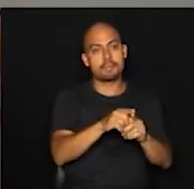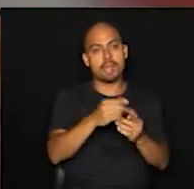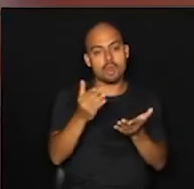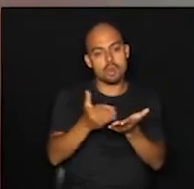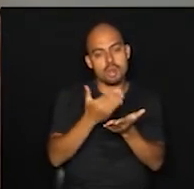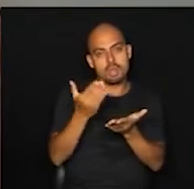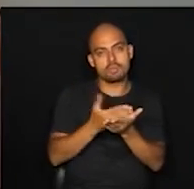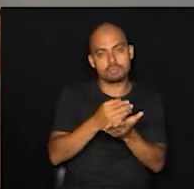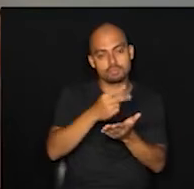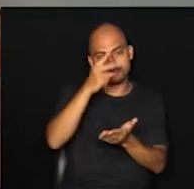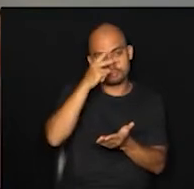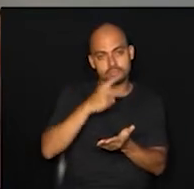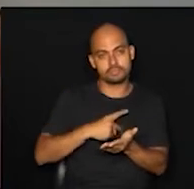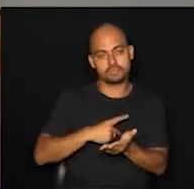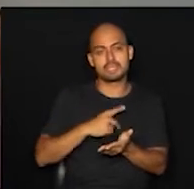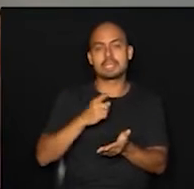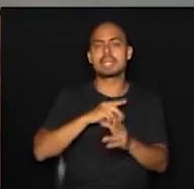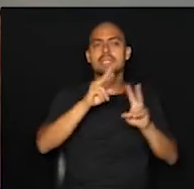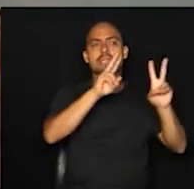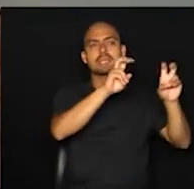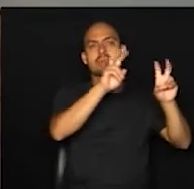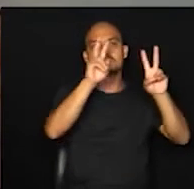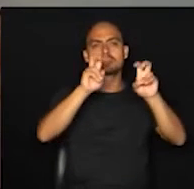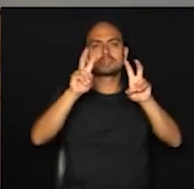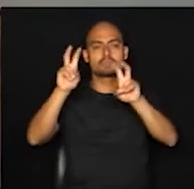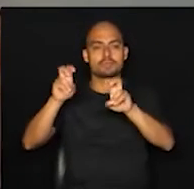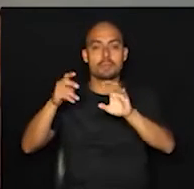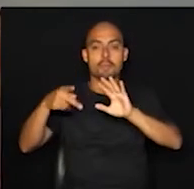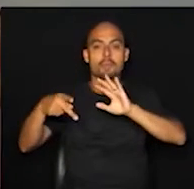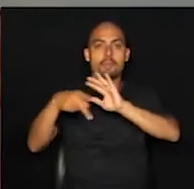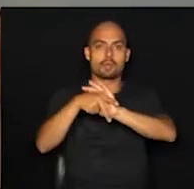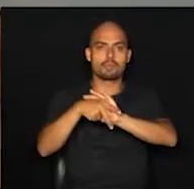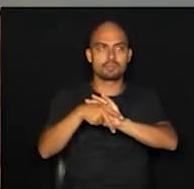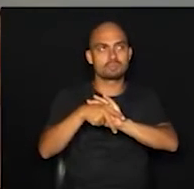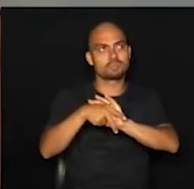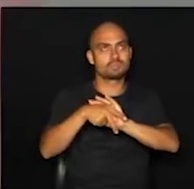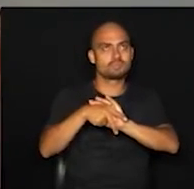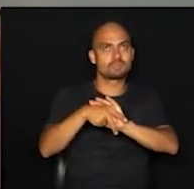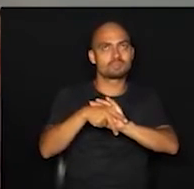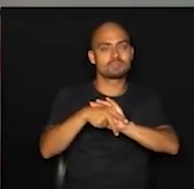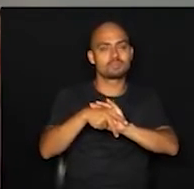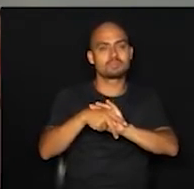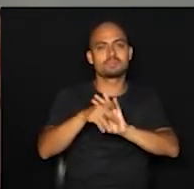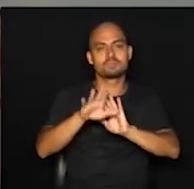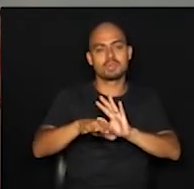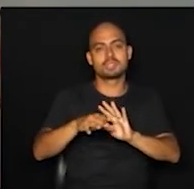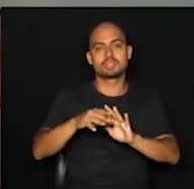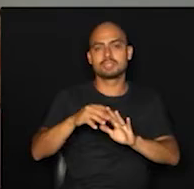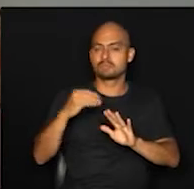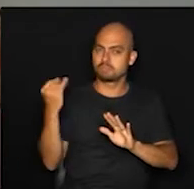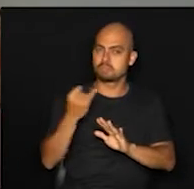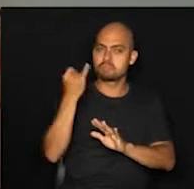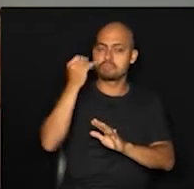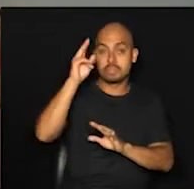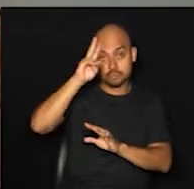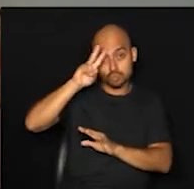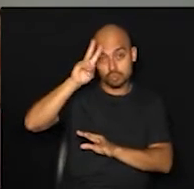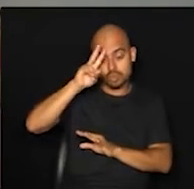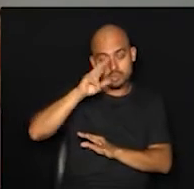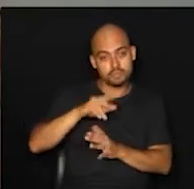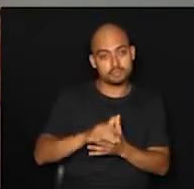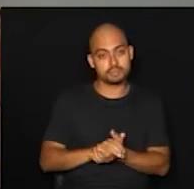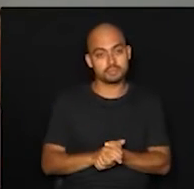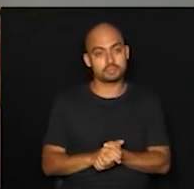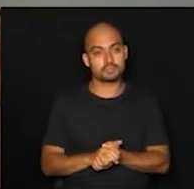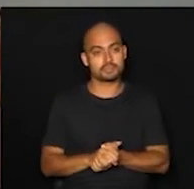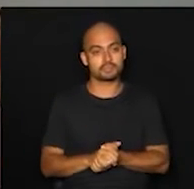de si, que são assuntos exclusivamente, não exclusivamente, mas eminentemente historiográficos. Então, ele